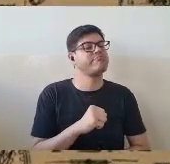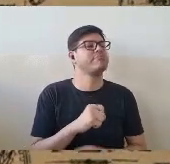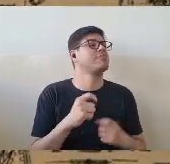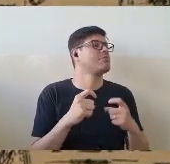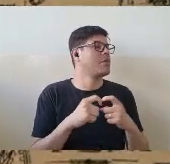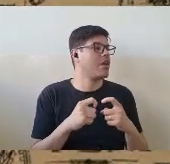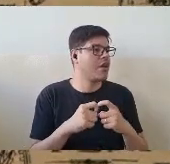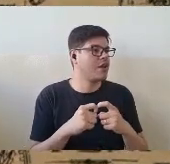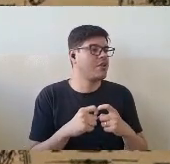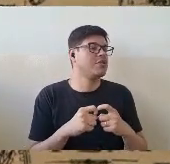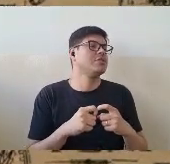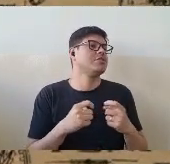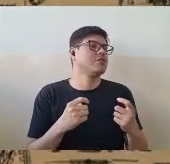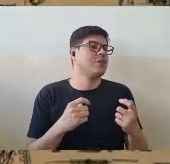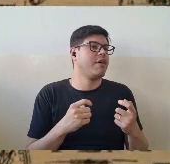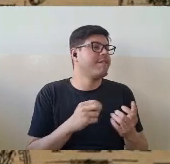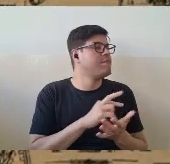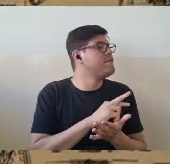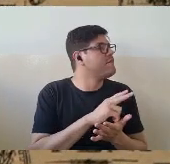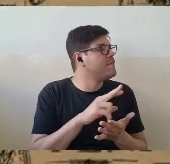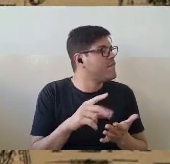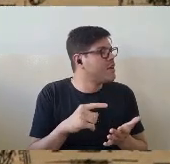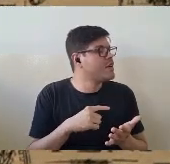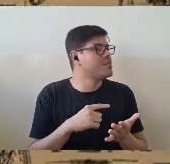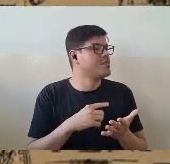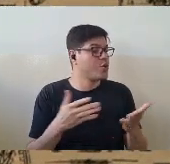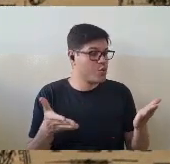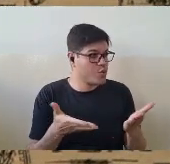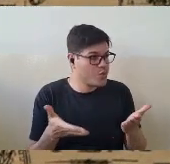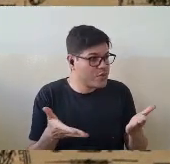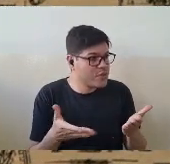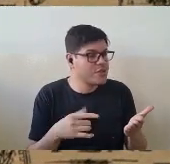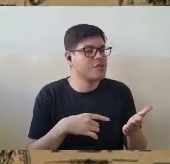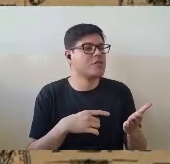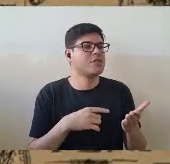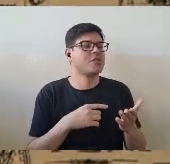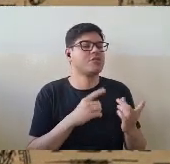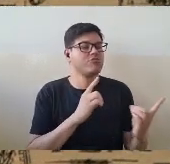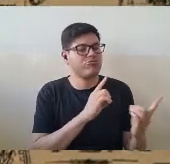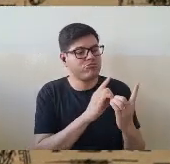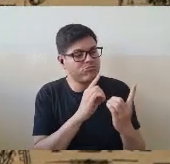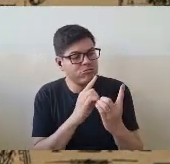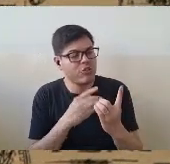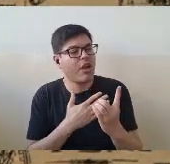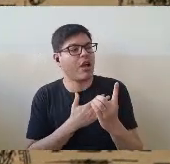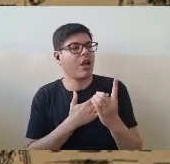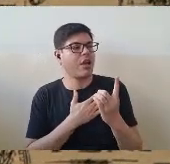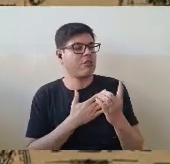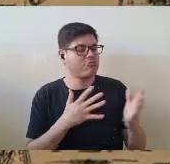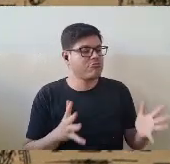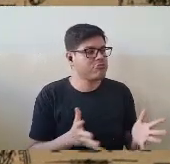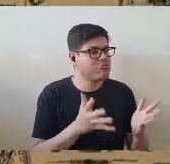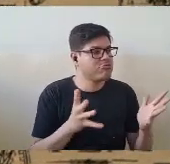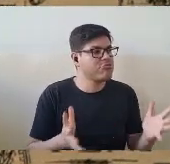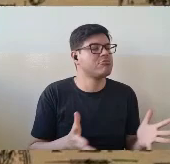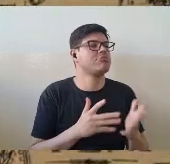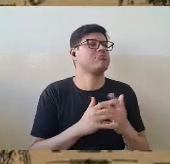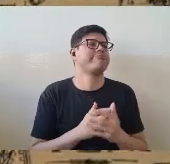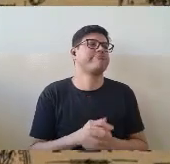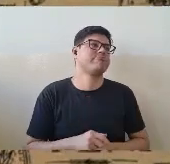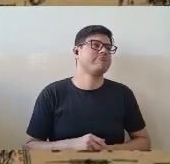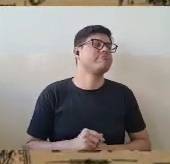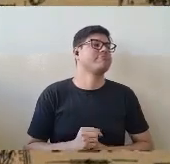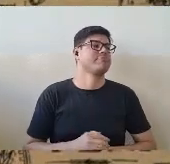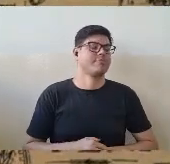várias pediatras que estão hoje aqui foram pacientes minhas. Foram incentivados pelo seu trabalho, acho. Talvez sim.